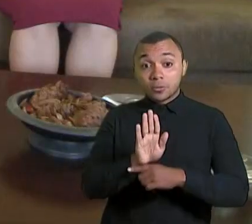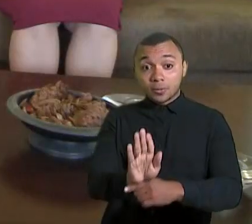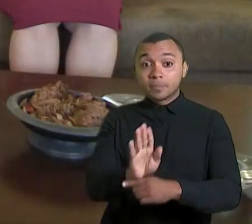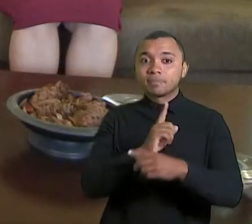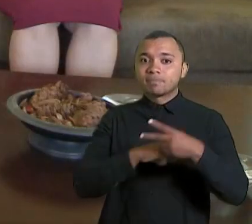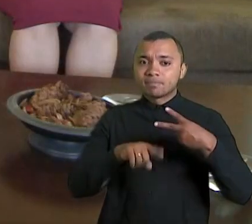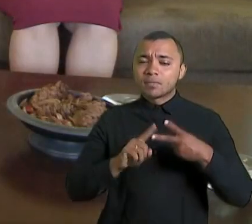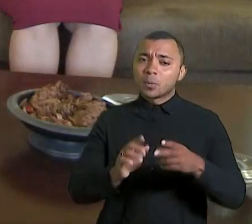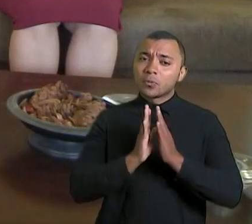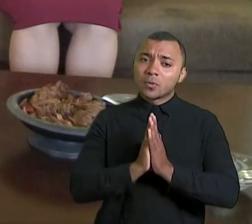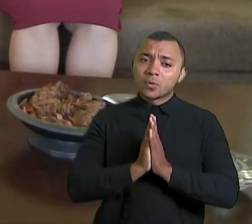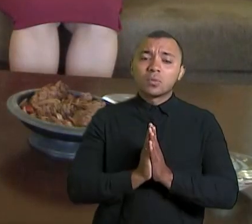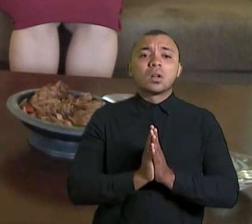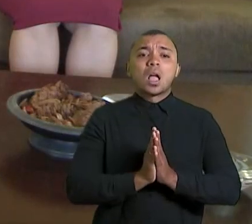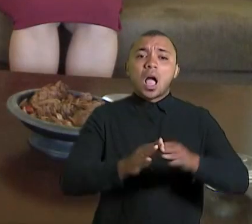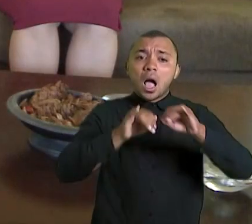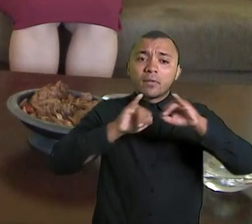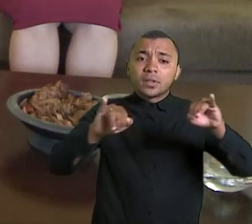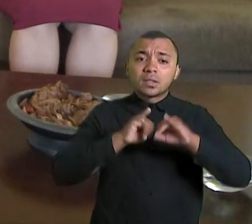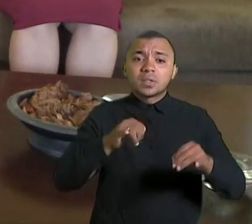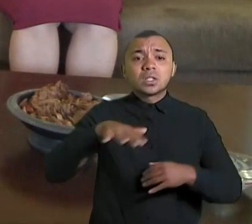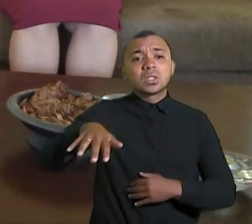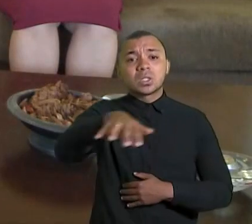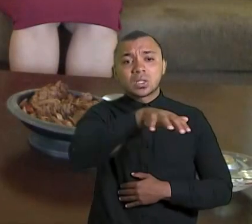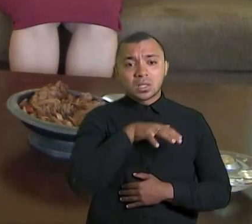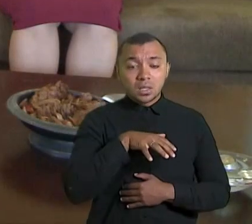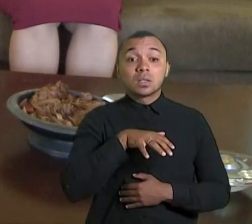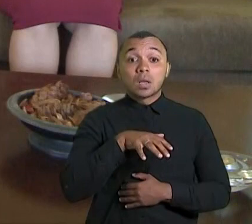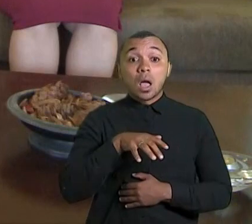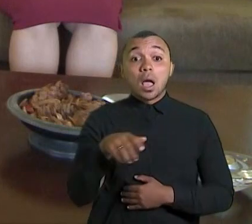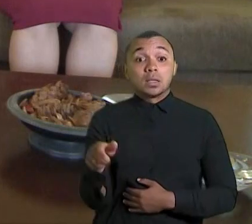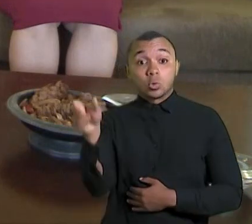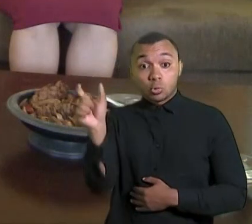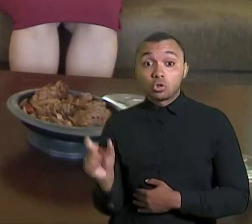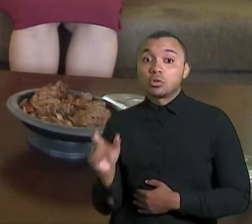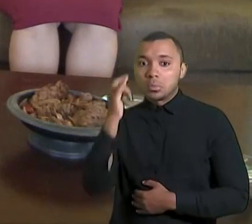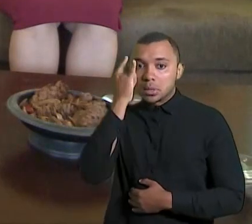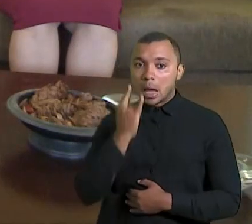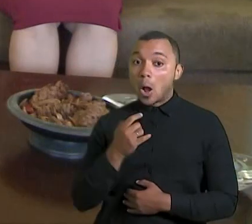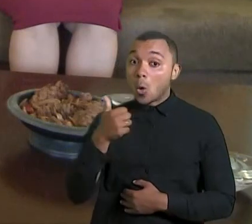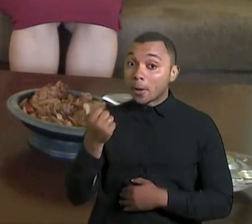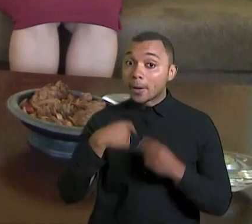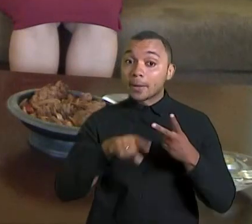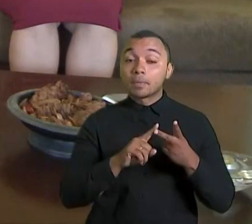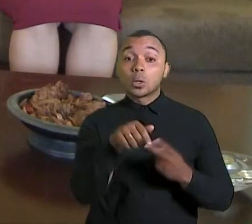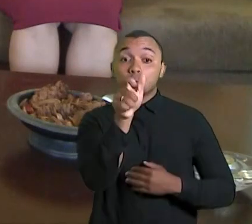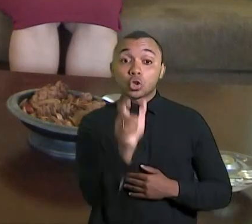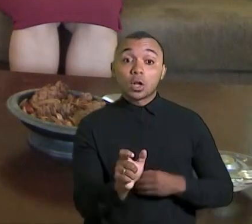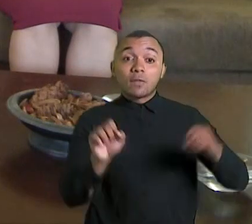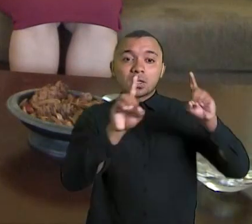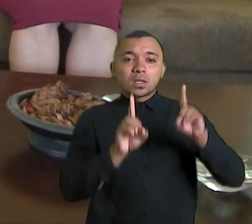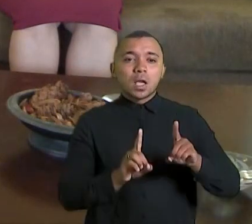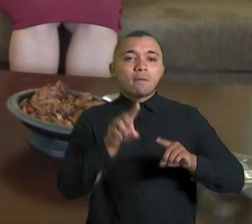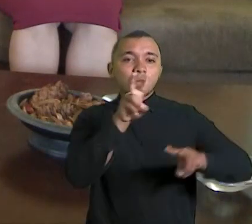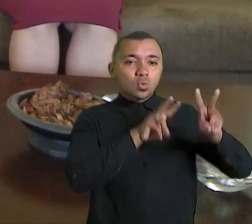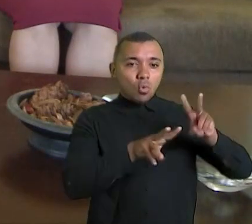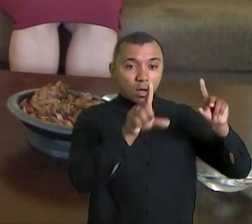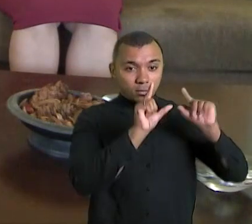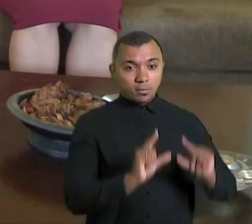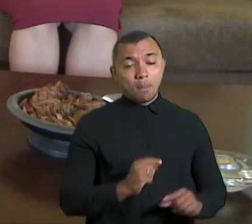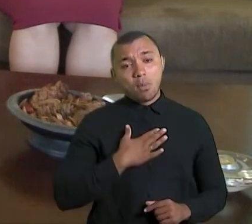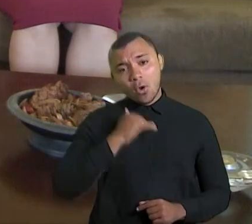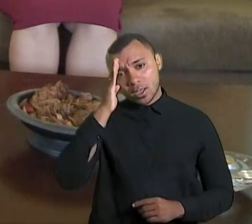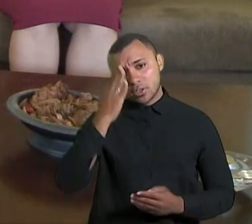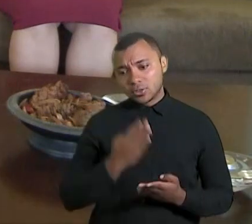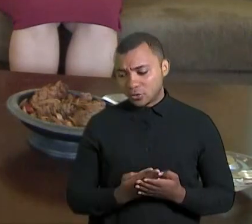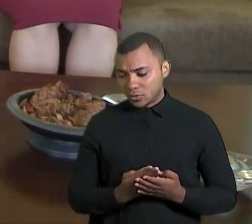informem as pessoas, contem a elas que além do cego existe o baixa visão, que eu acredito que esses caminhos vão